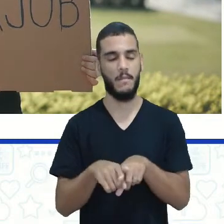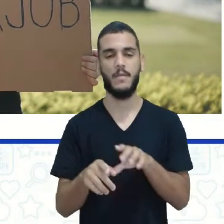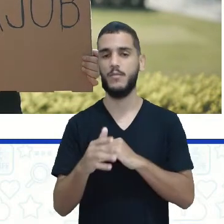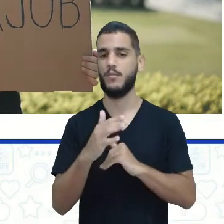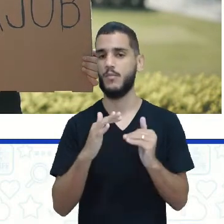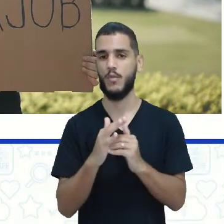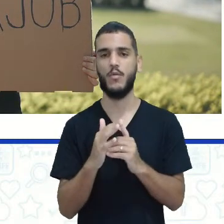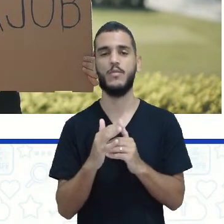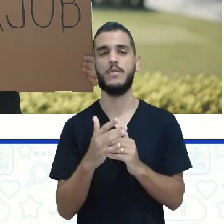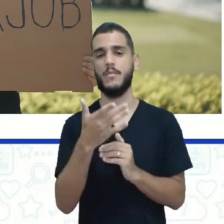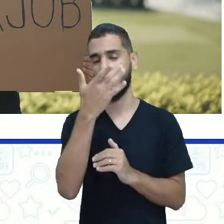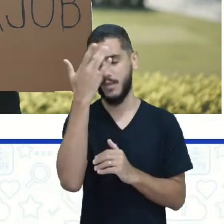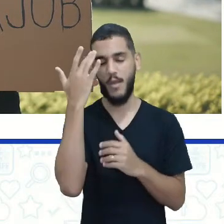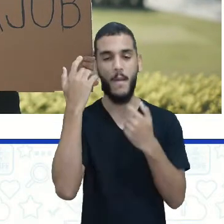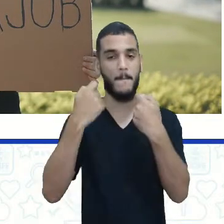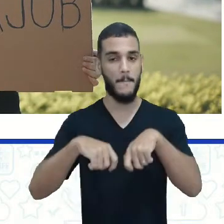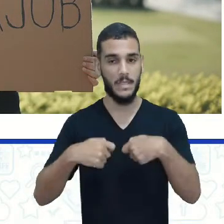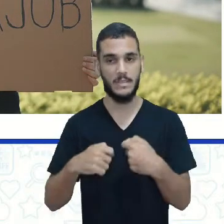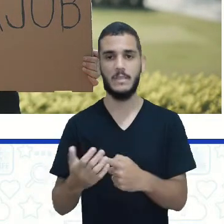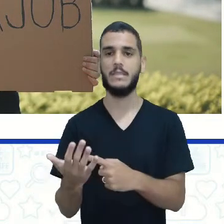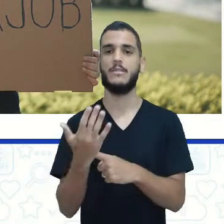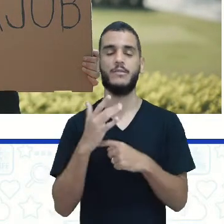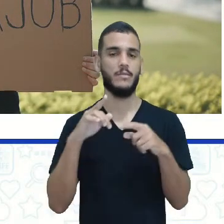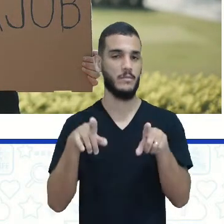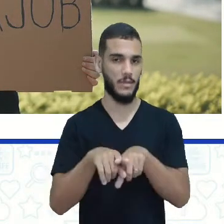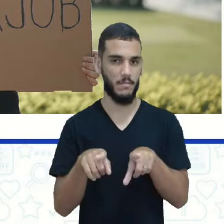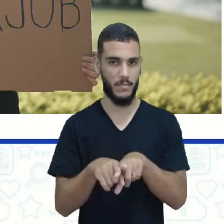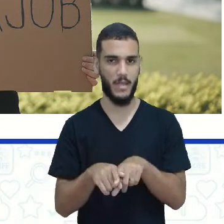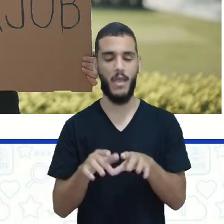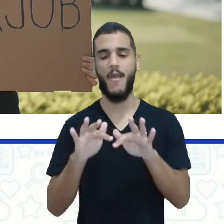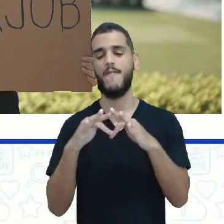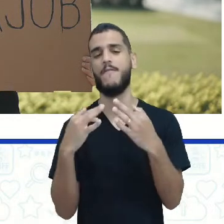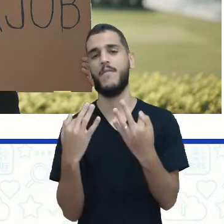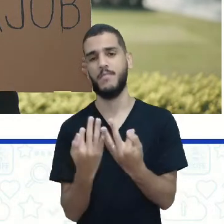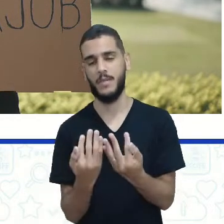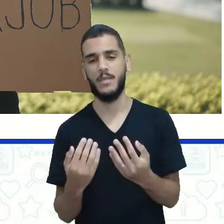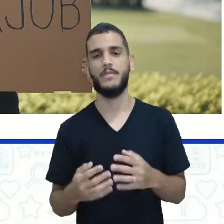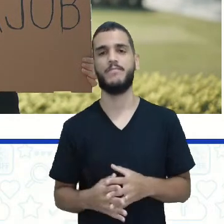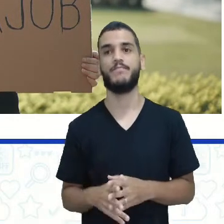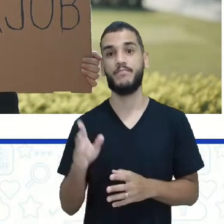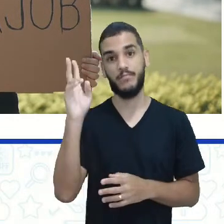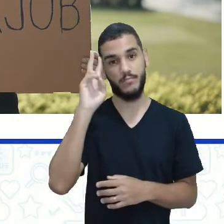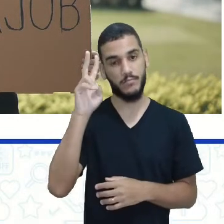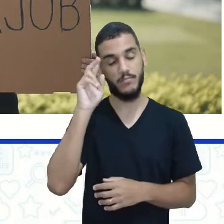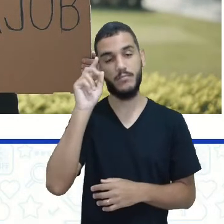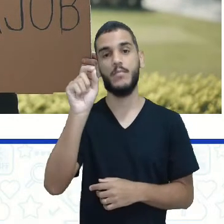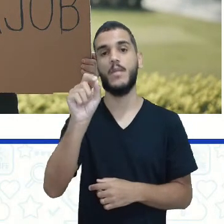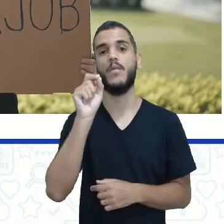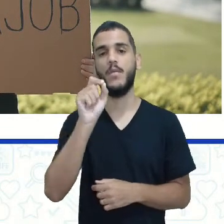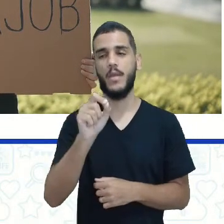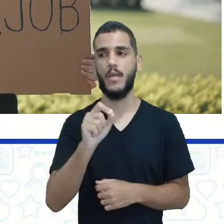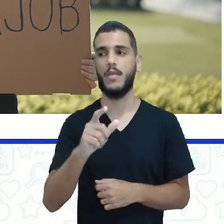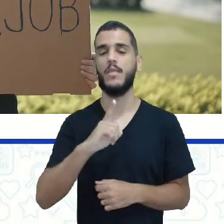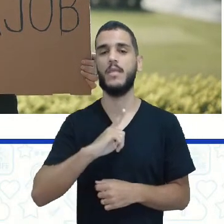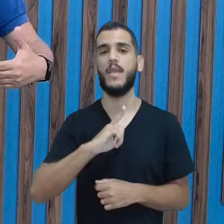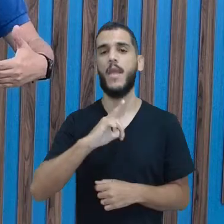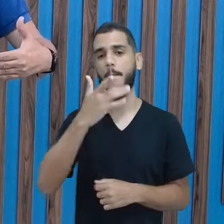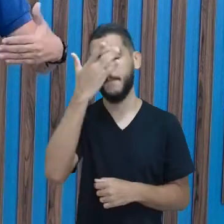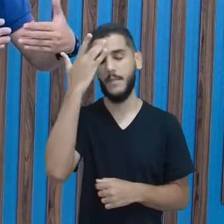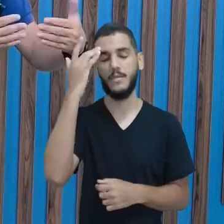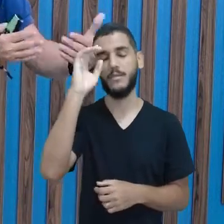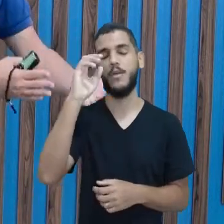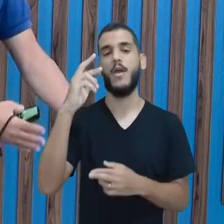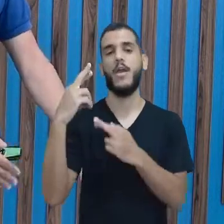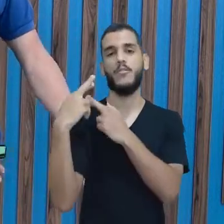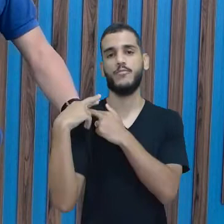aqueles que precisam da nossa ajuda, né? Da nossa família. Lembrar que nós temos, né, o chefe de família,